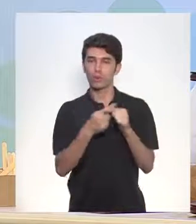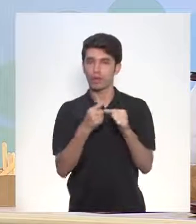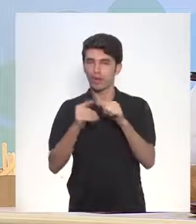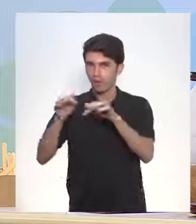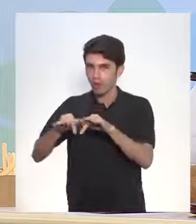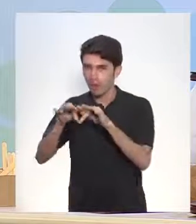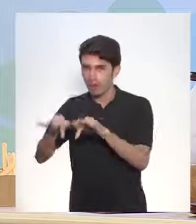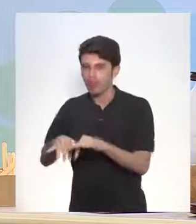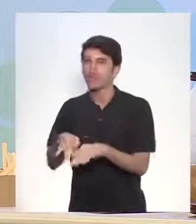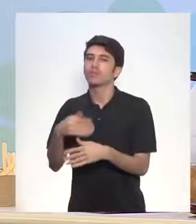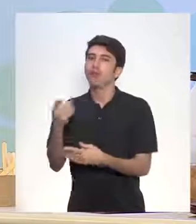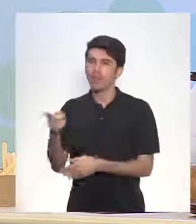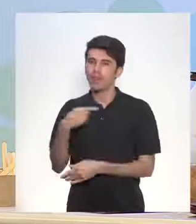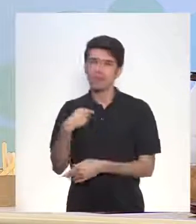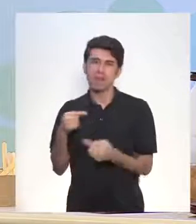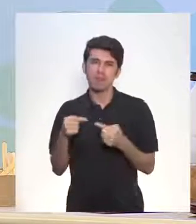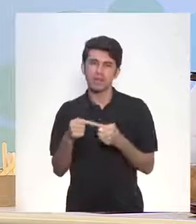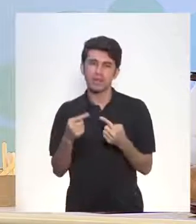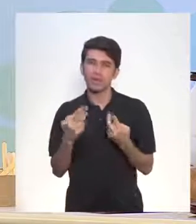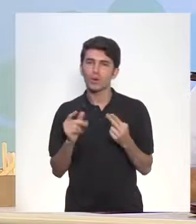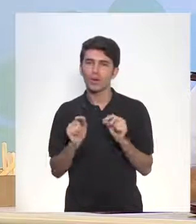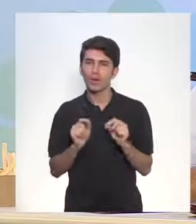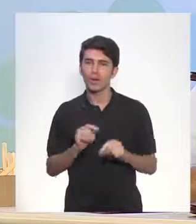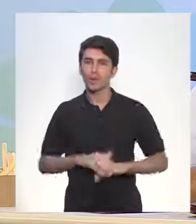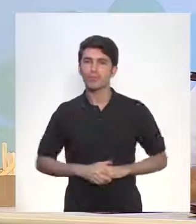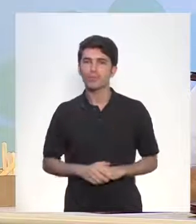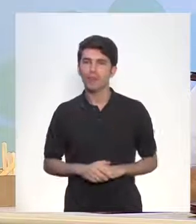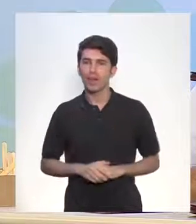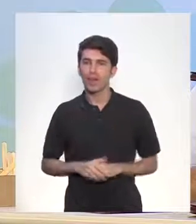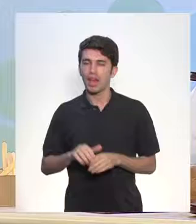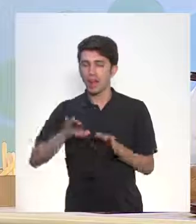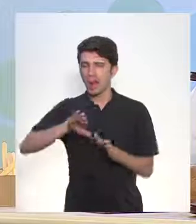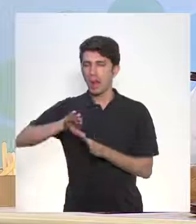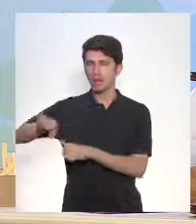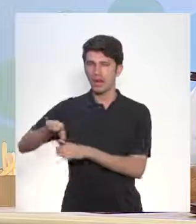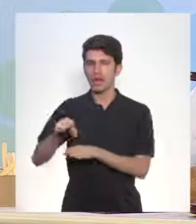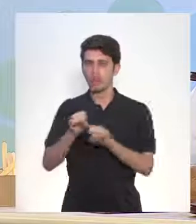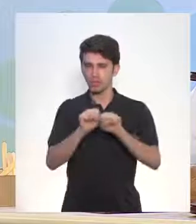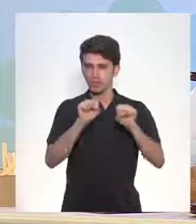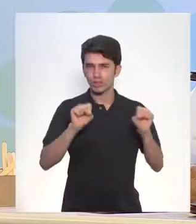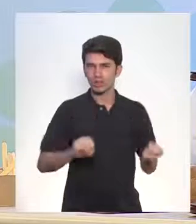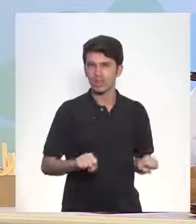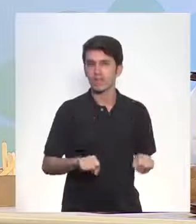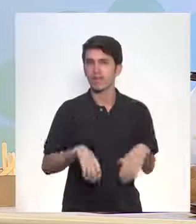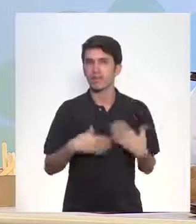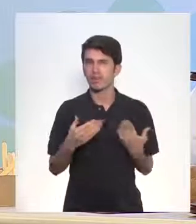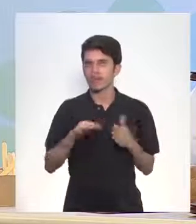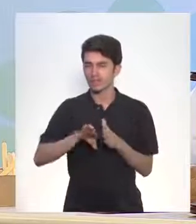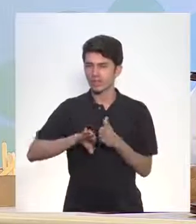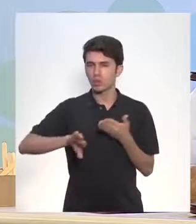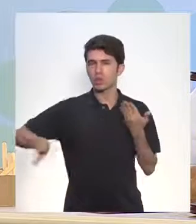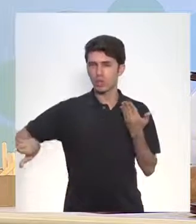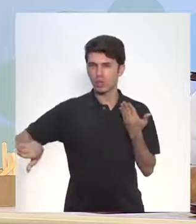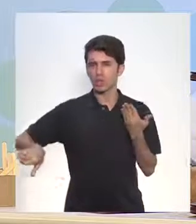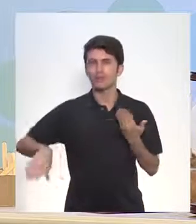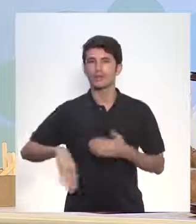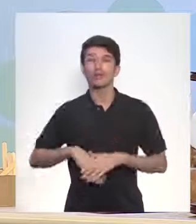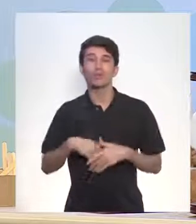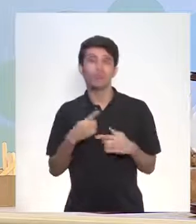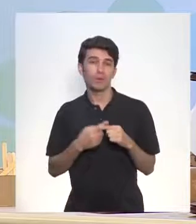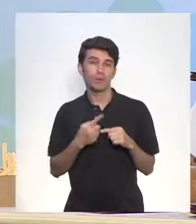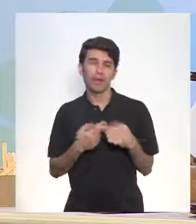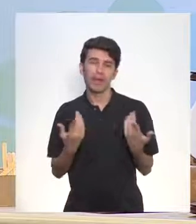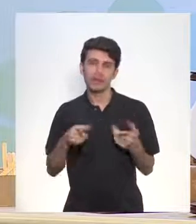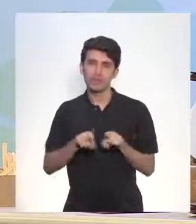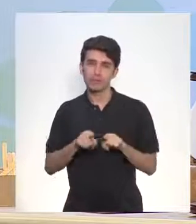feudalismo, eles eram meio que a parte do sistema, eles estavam ali meio que excluídos, né? Por uma questão também